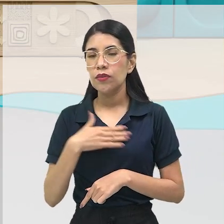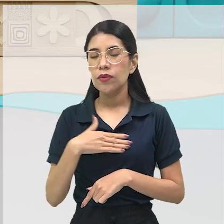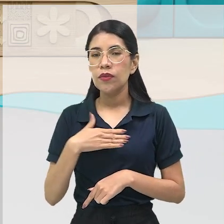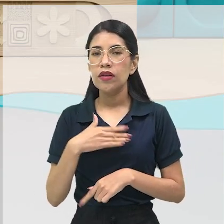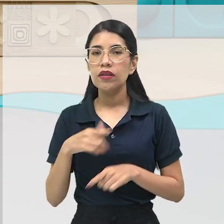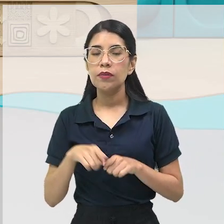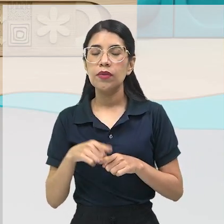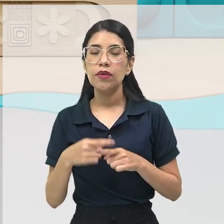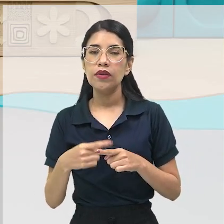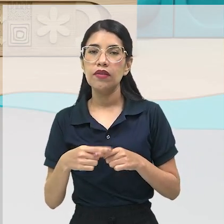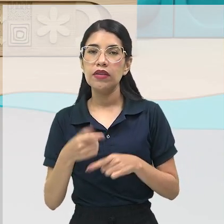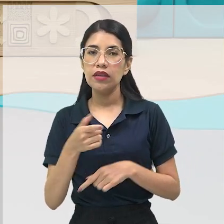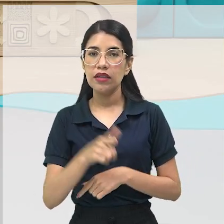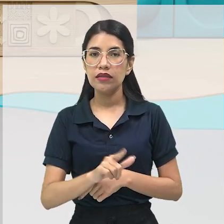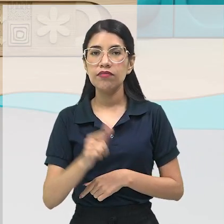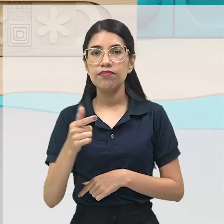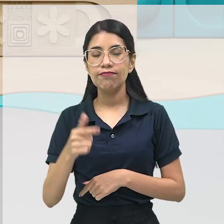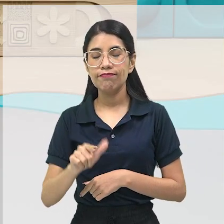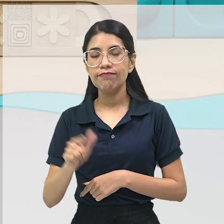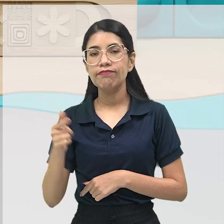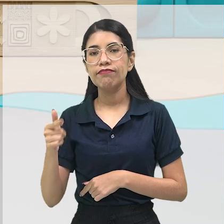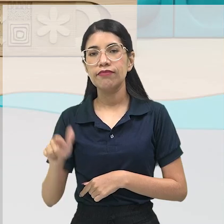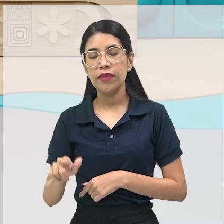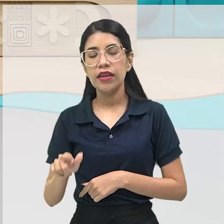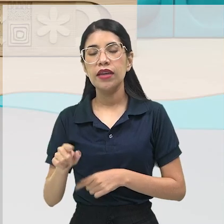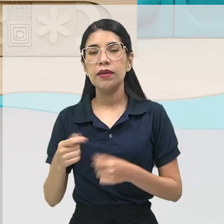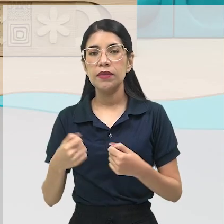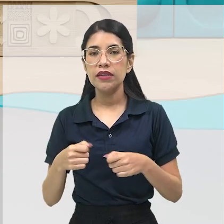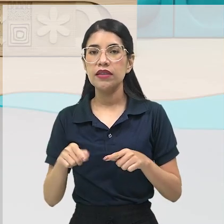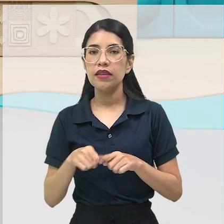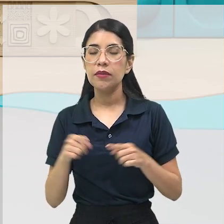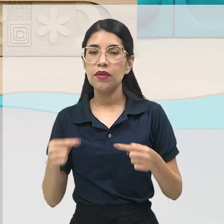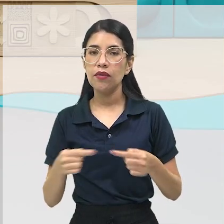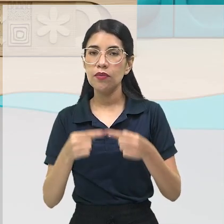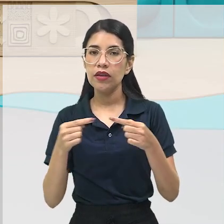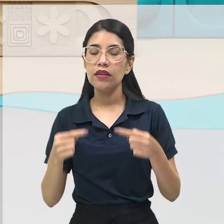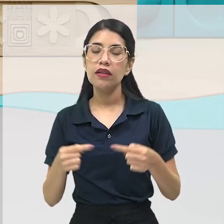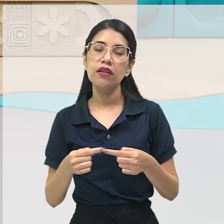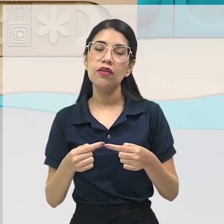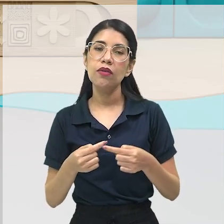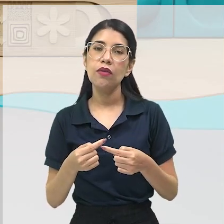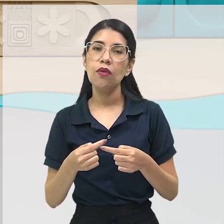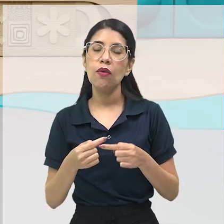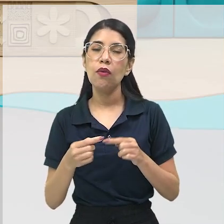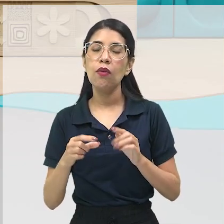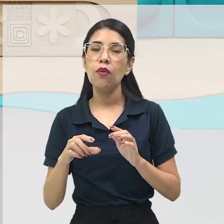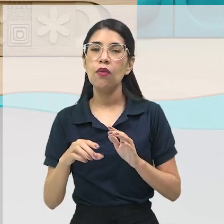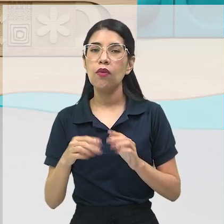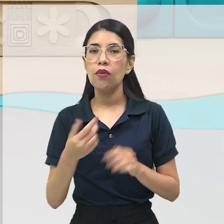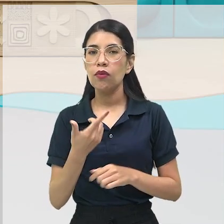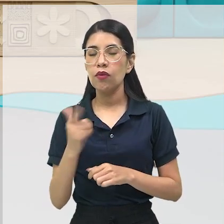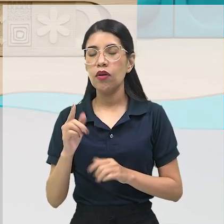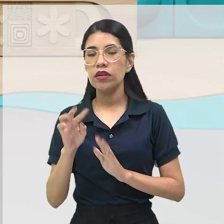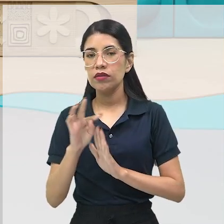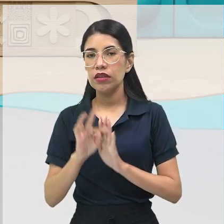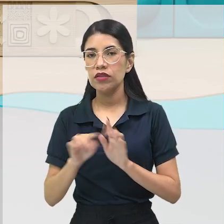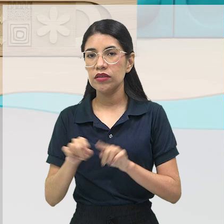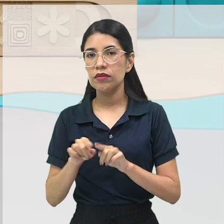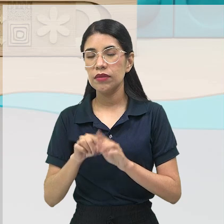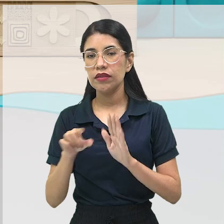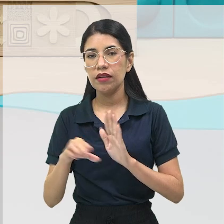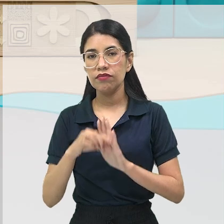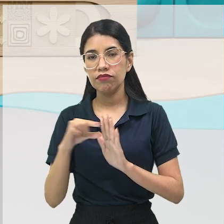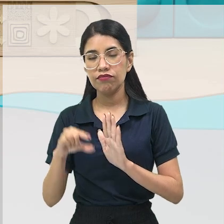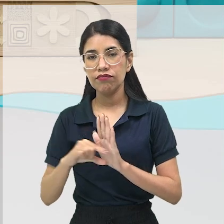várias vezes ao longo da música e vai ter que conversar com partes que vão estar contrastando. Então, não pode